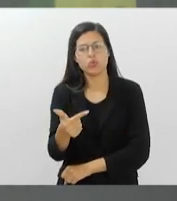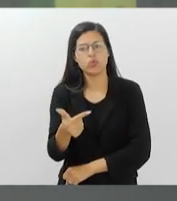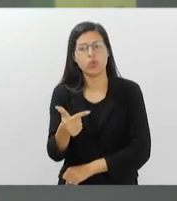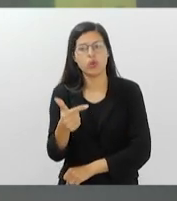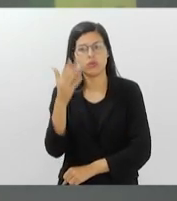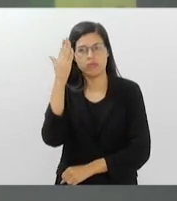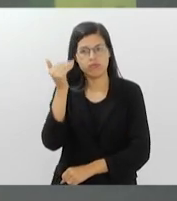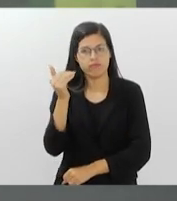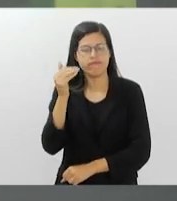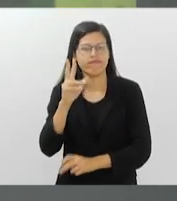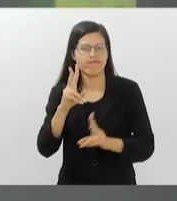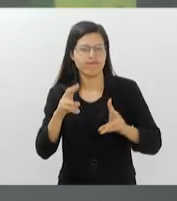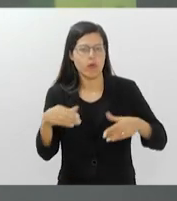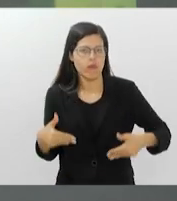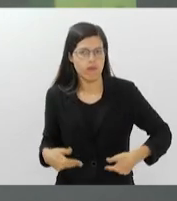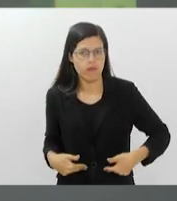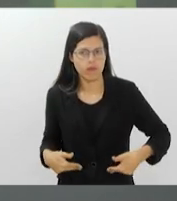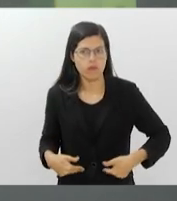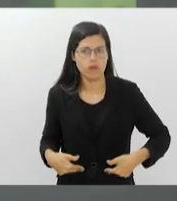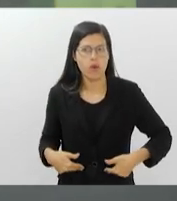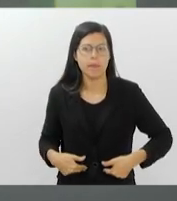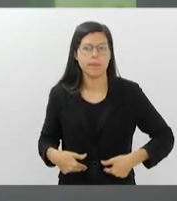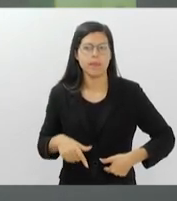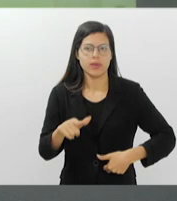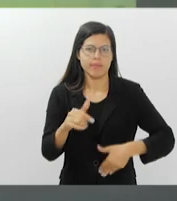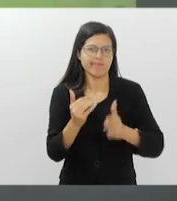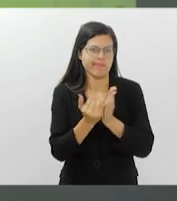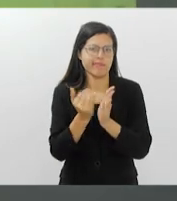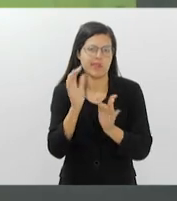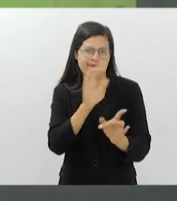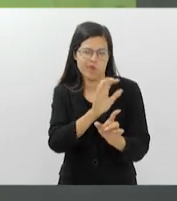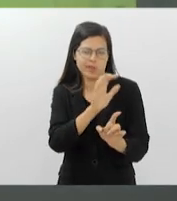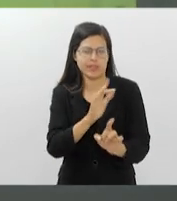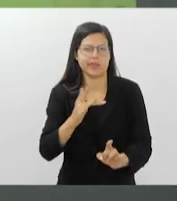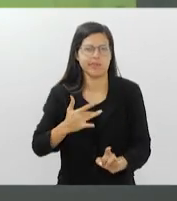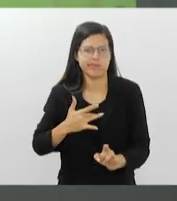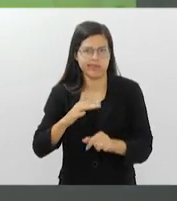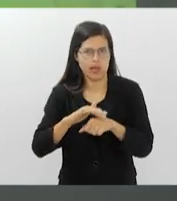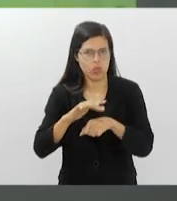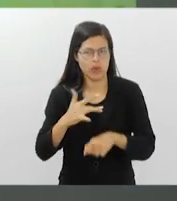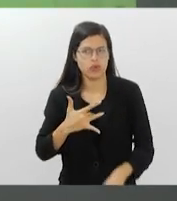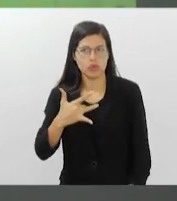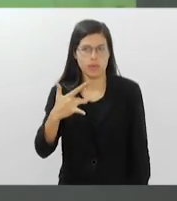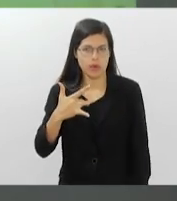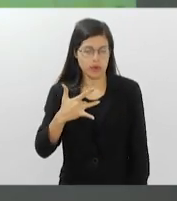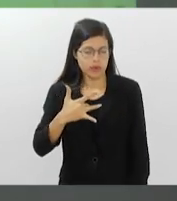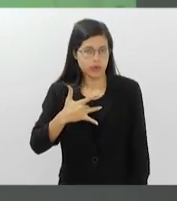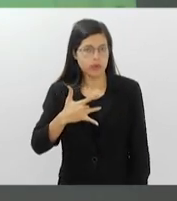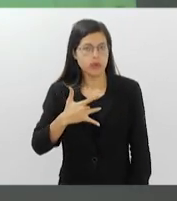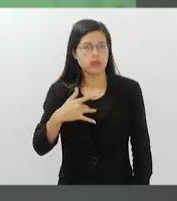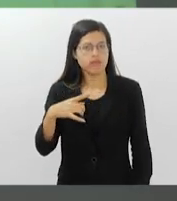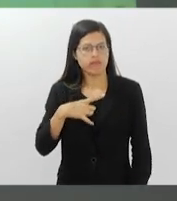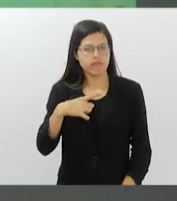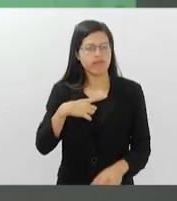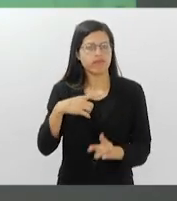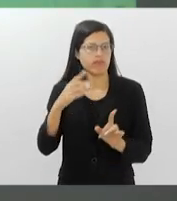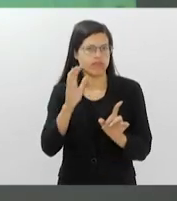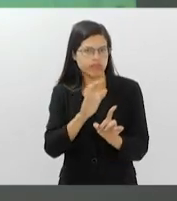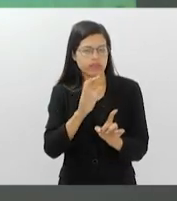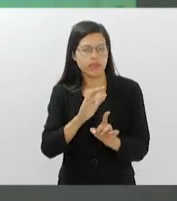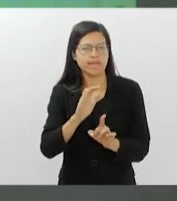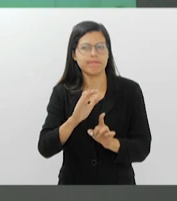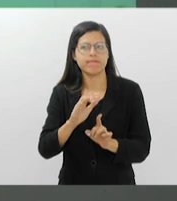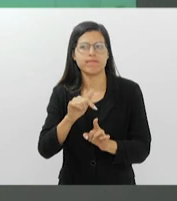da fome é um pilar fundamental pro tratamento da tuberculose então a gente sabe que esses locais T uma incidência muito maior e a